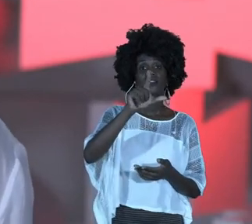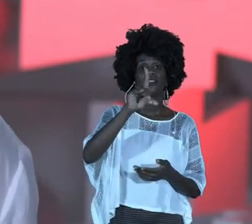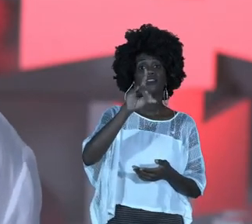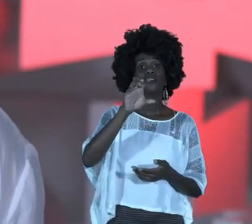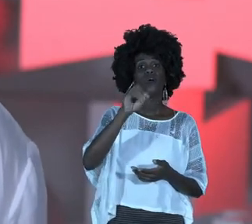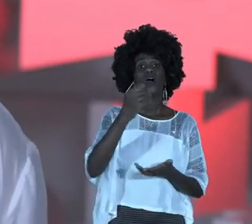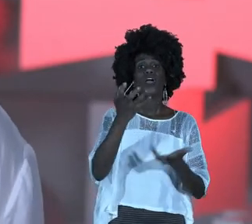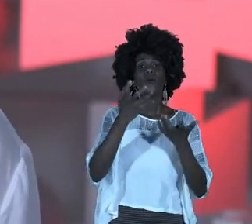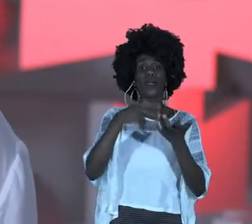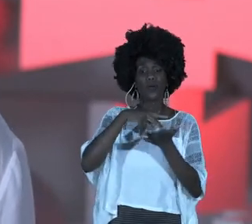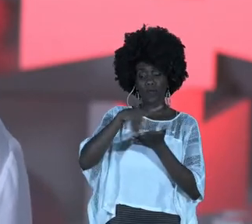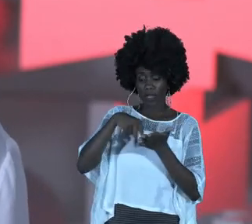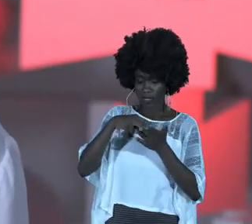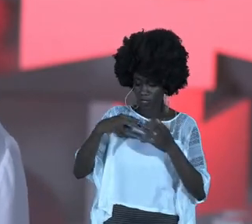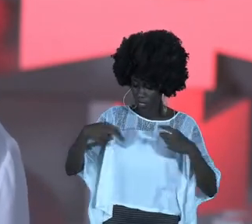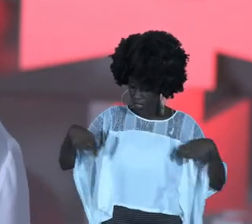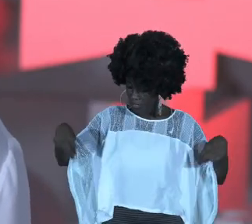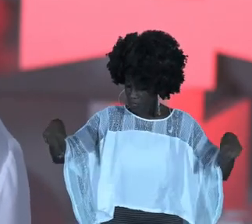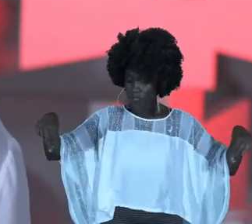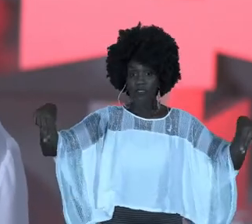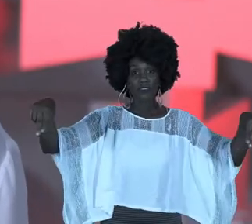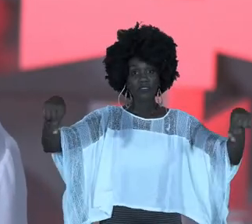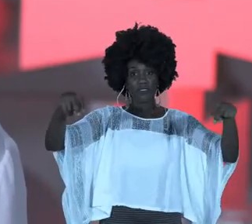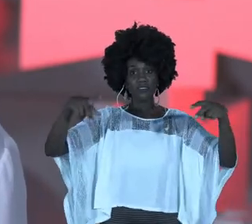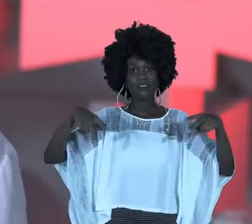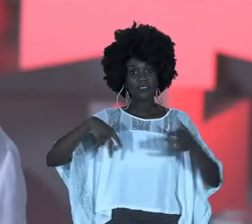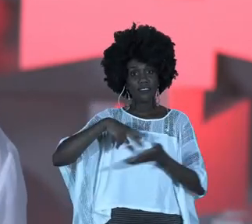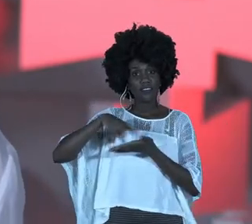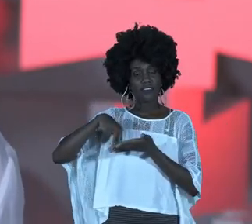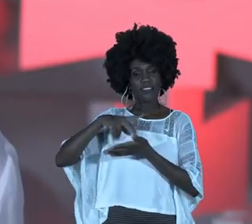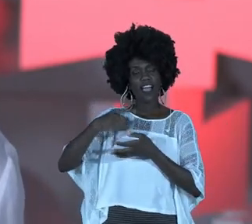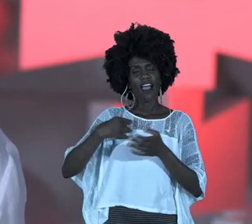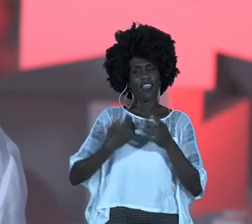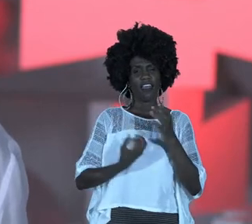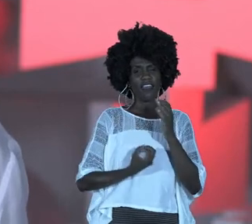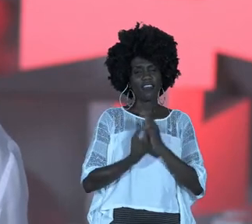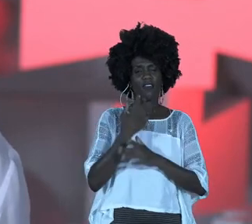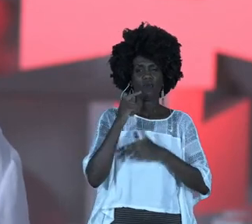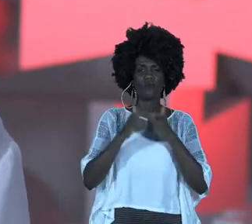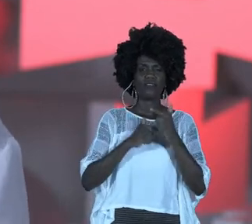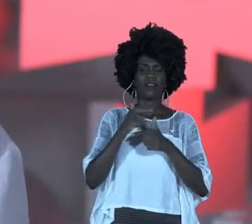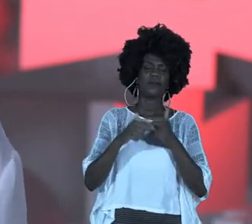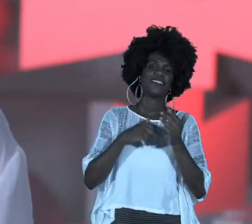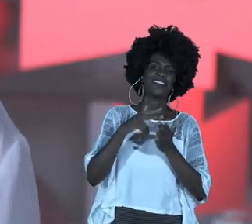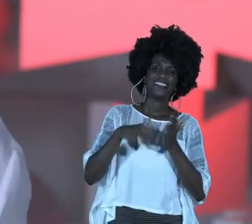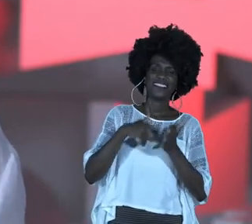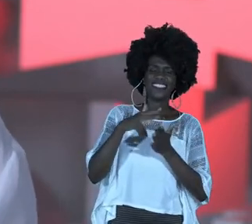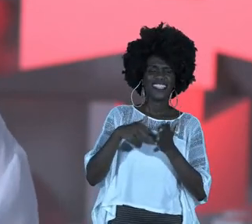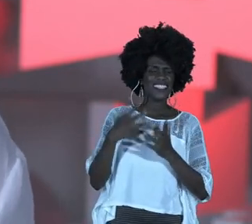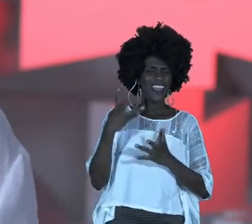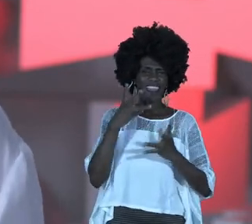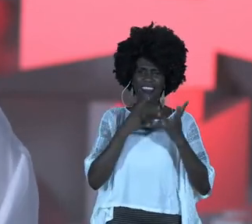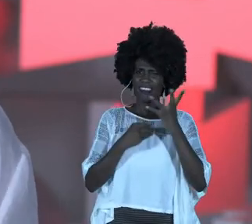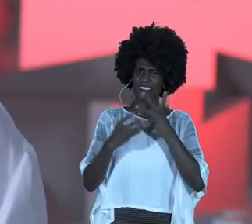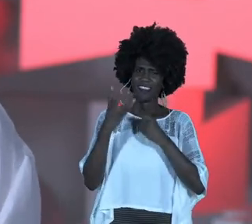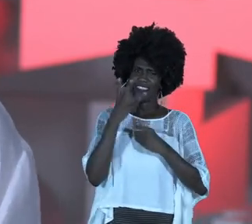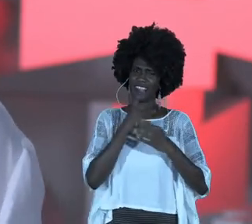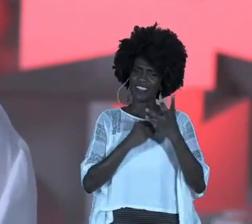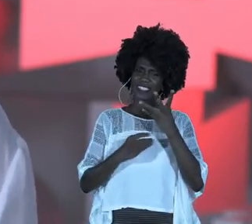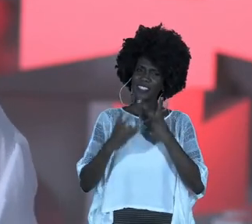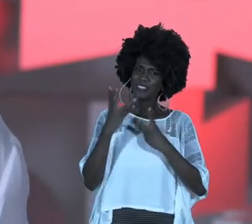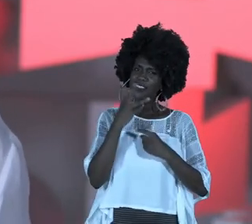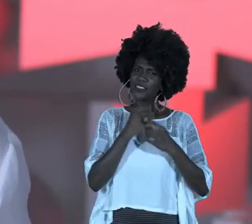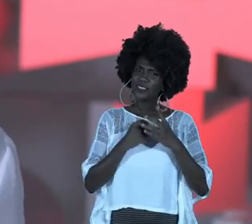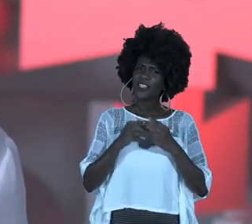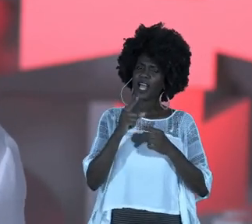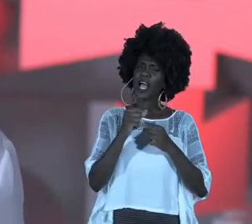nesses cantos." E aí ela realmente cria um trabalho, né, de dança, coisa linda, né? Um trabalho que parte